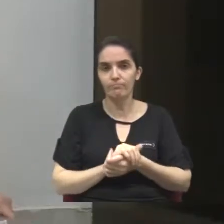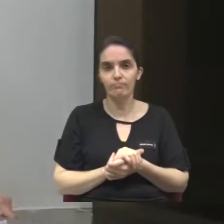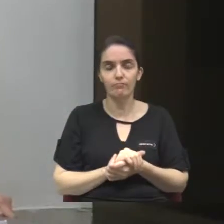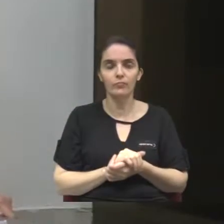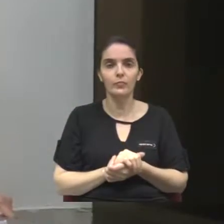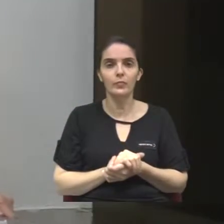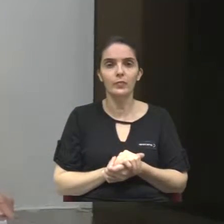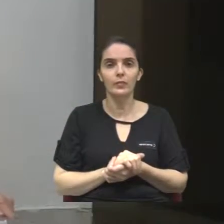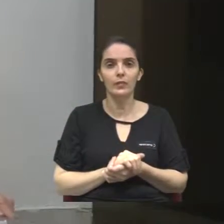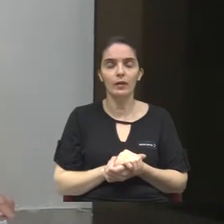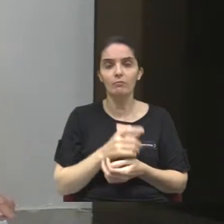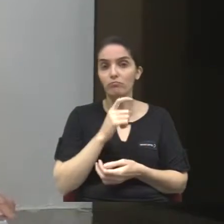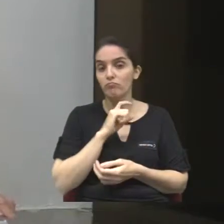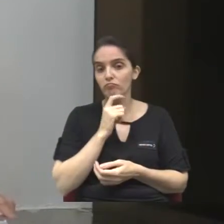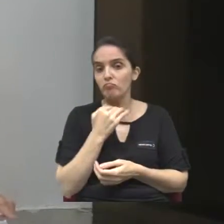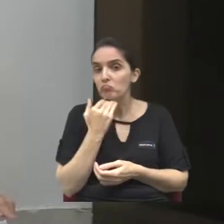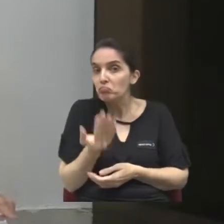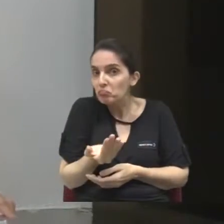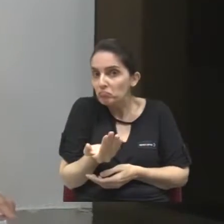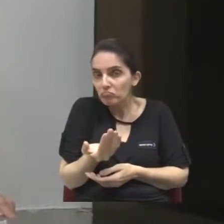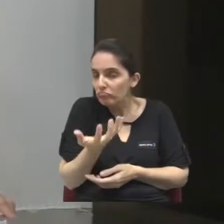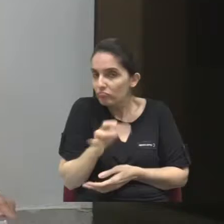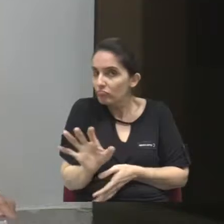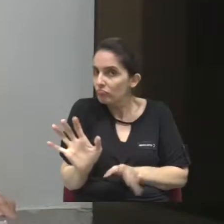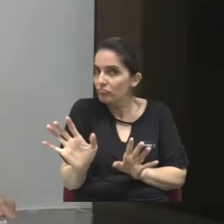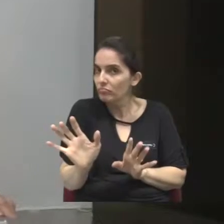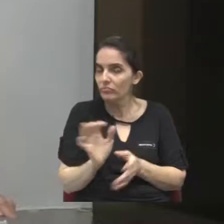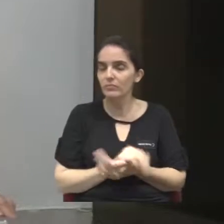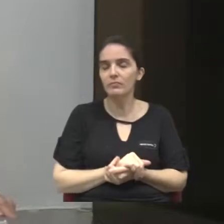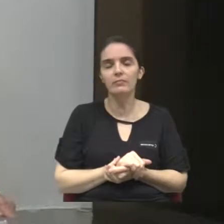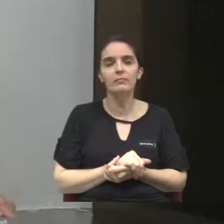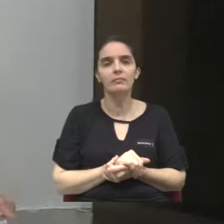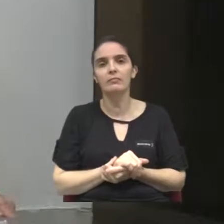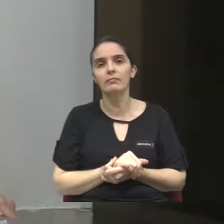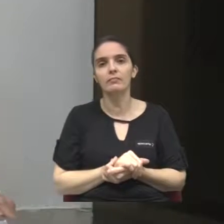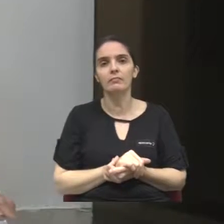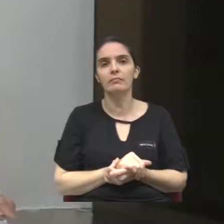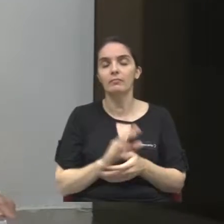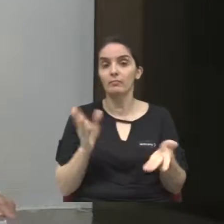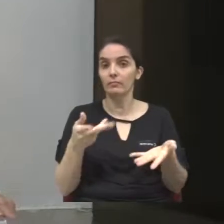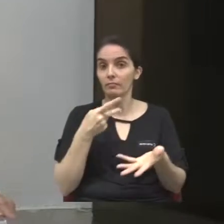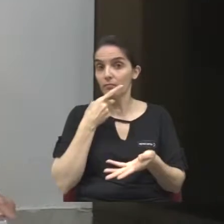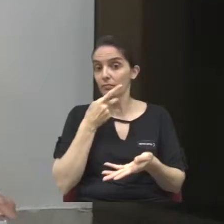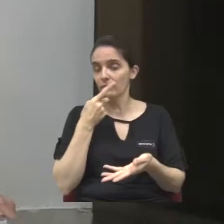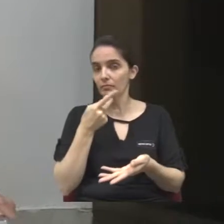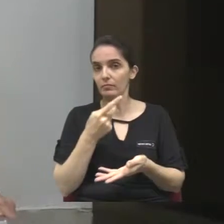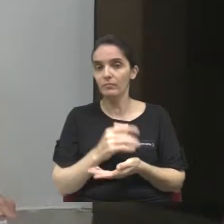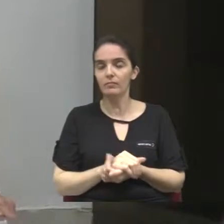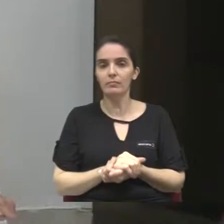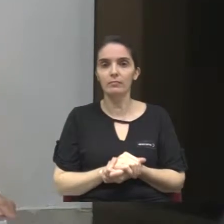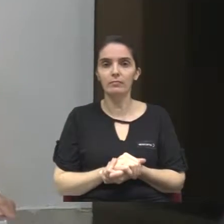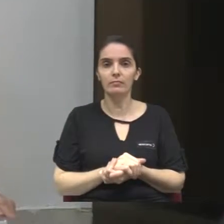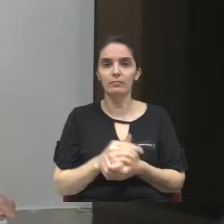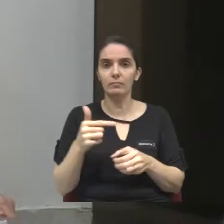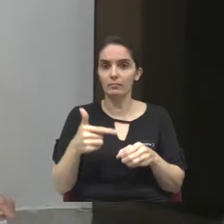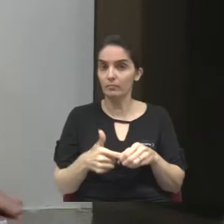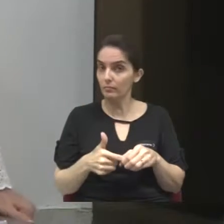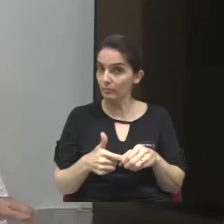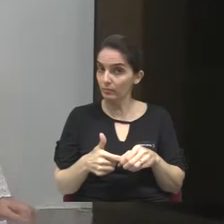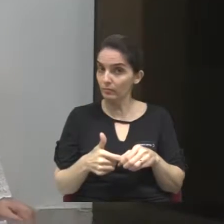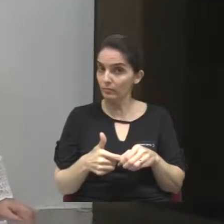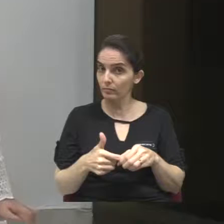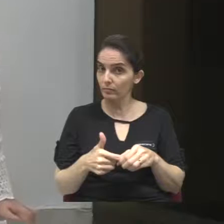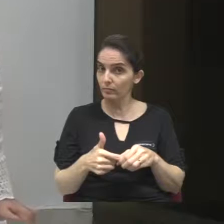ninguém gostaria. Hoje falar de aumento da gasolina,